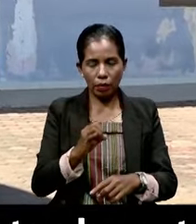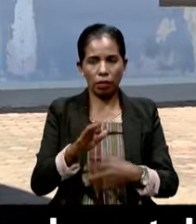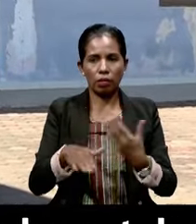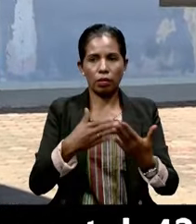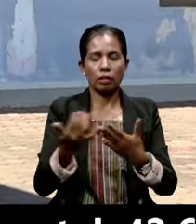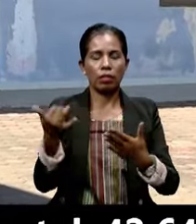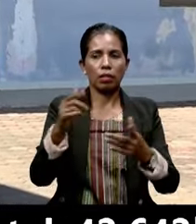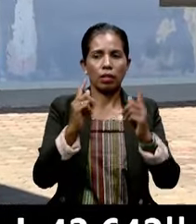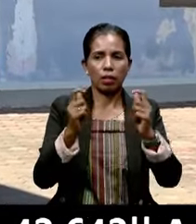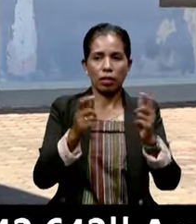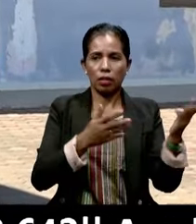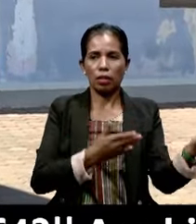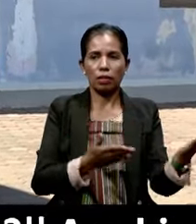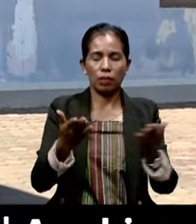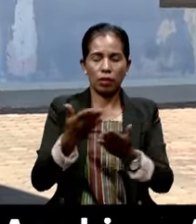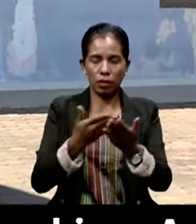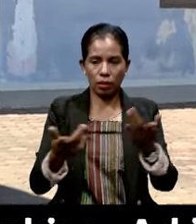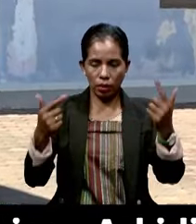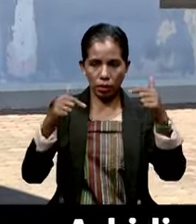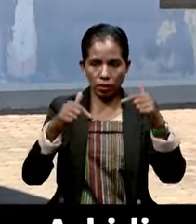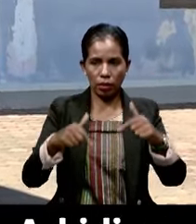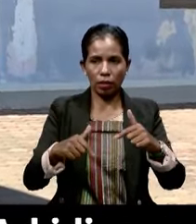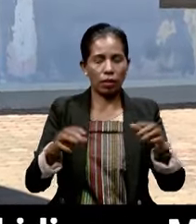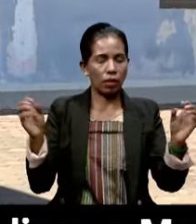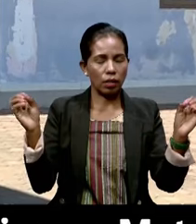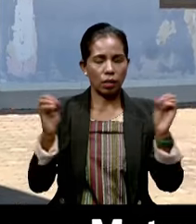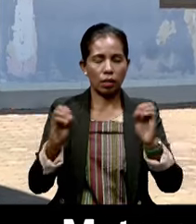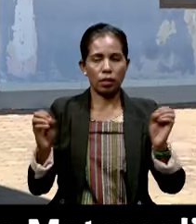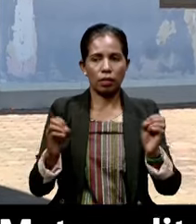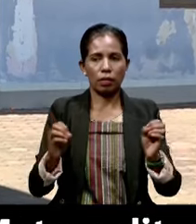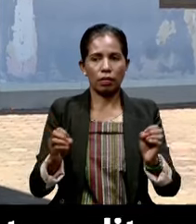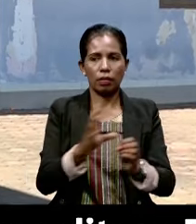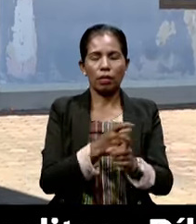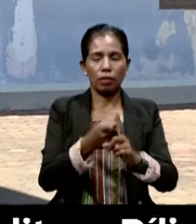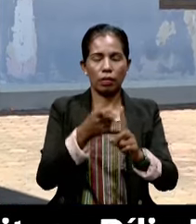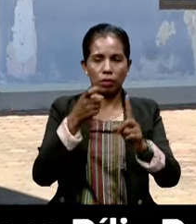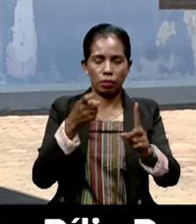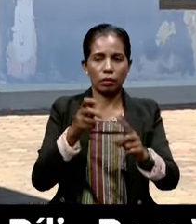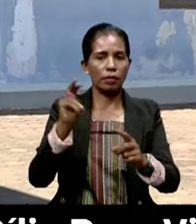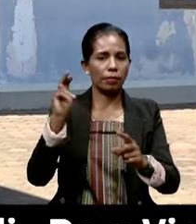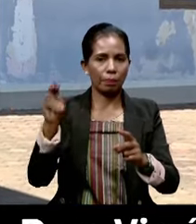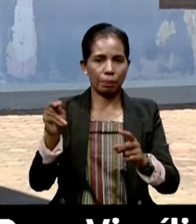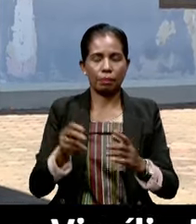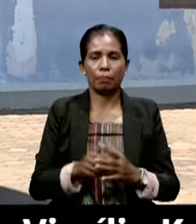se retenta a tudo o risco na mãe, sem a autorização, sem lhe russir nenhuma,